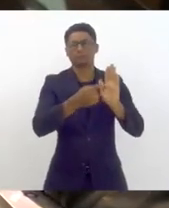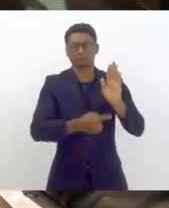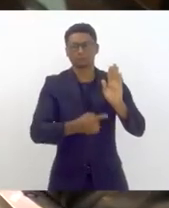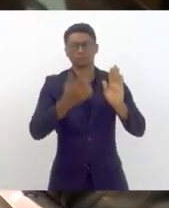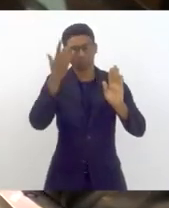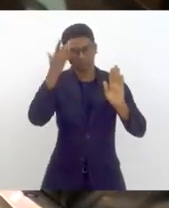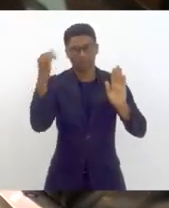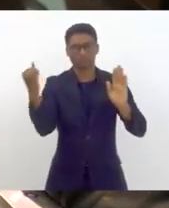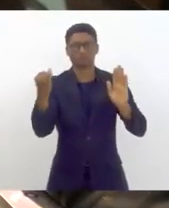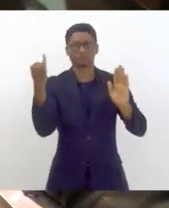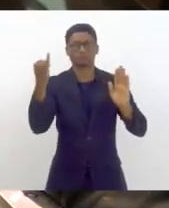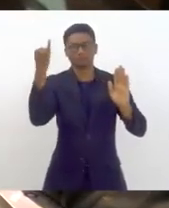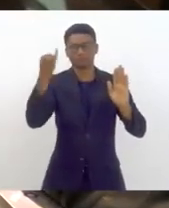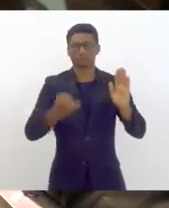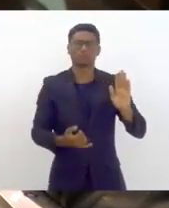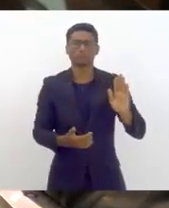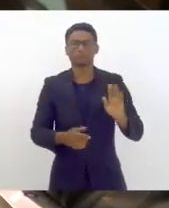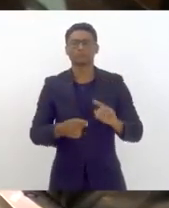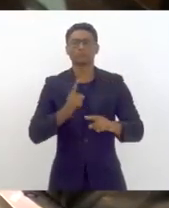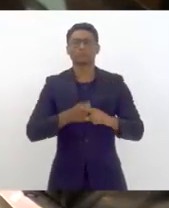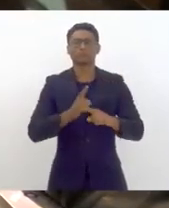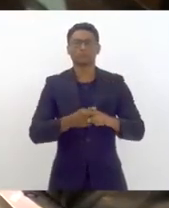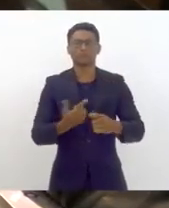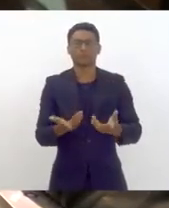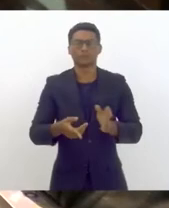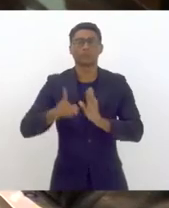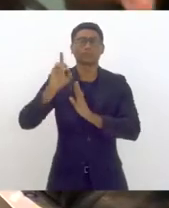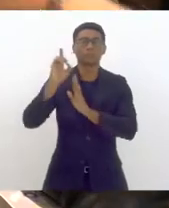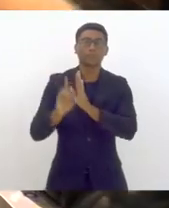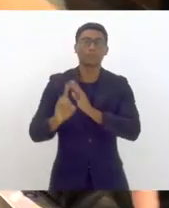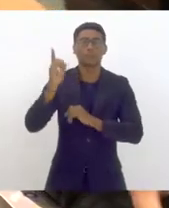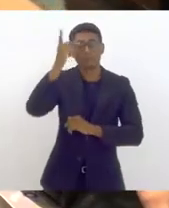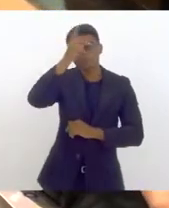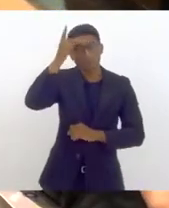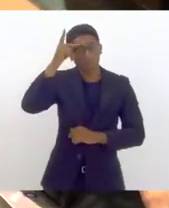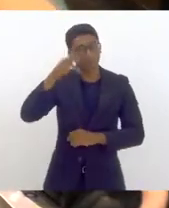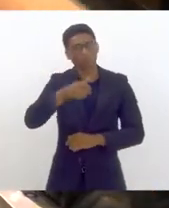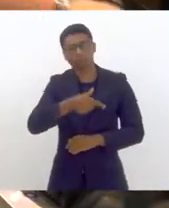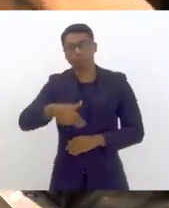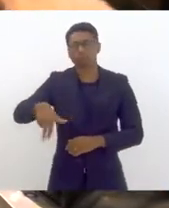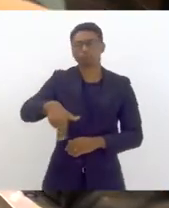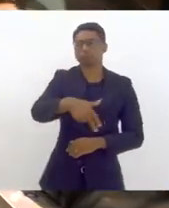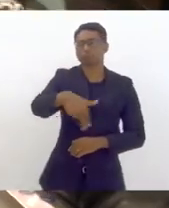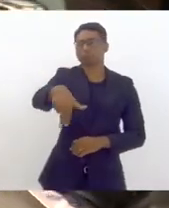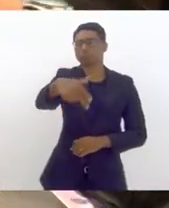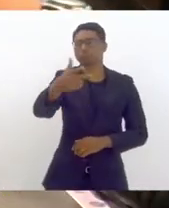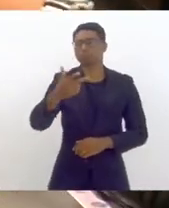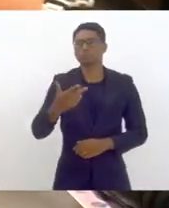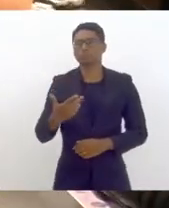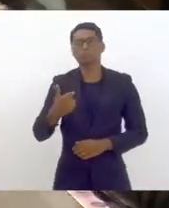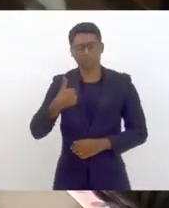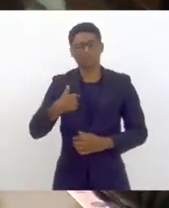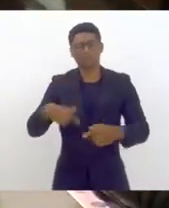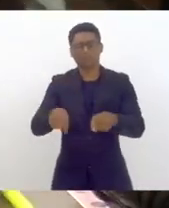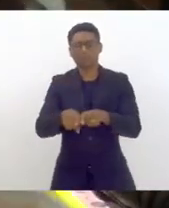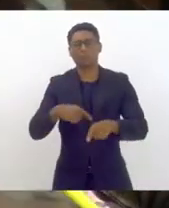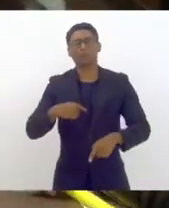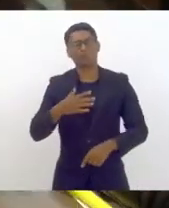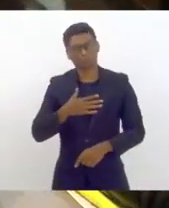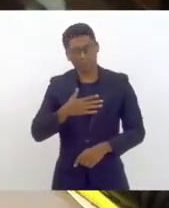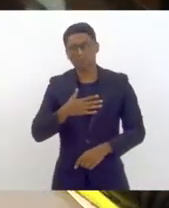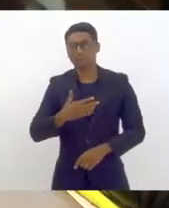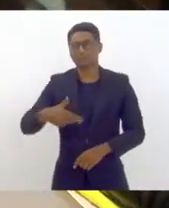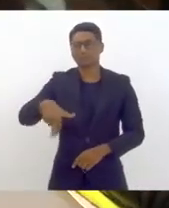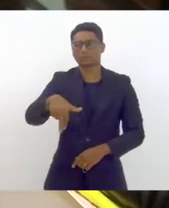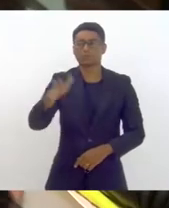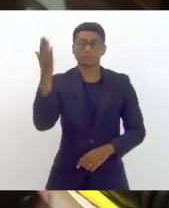providencial em relação aos direitos dos montanhistas, dos caminhantes, excursionistas e todos os amantes da natureza, do qual me incluo também. Quando